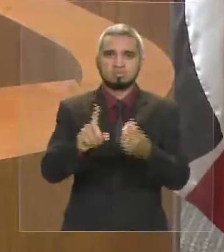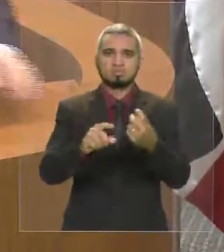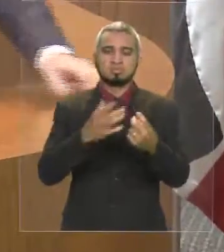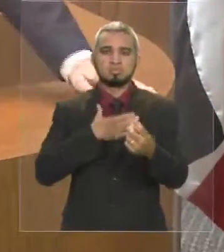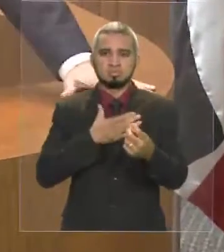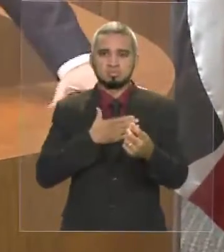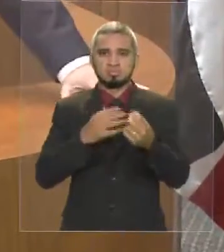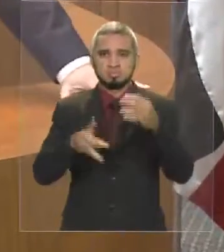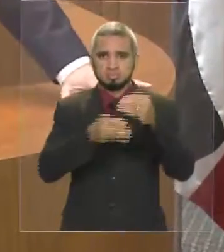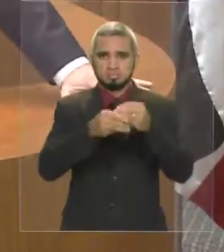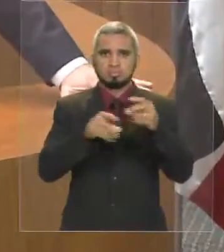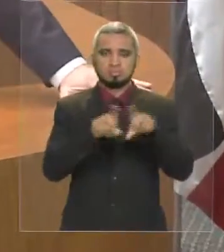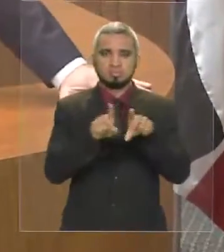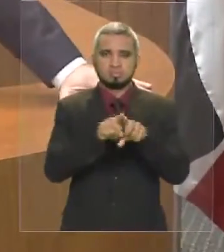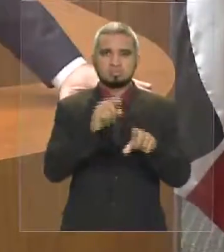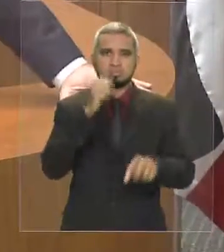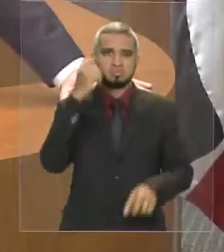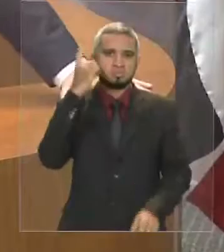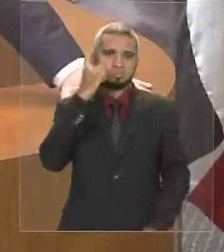a tratar